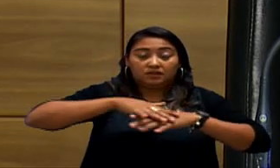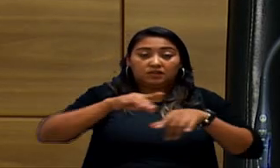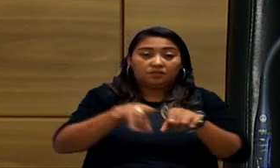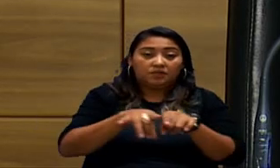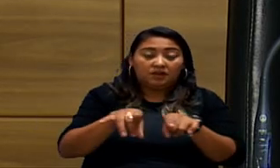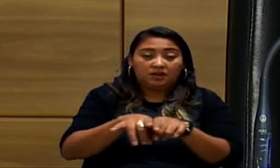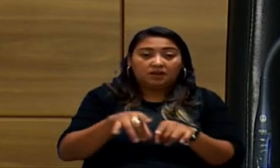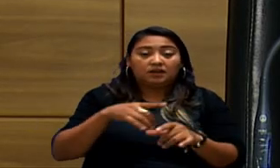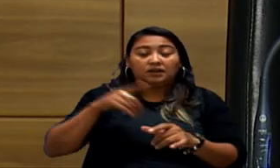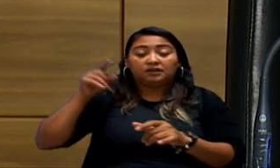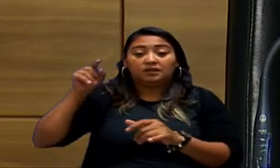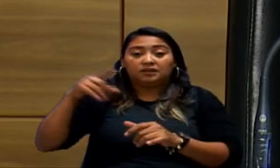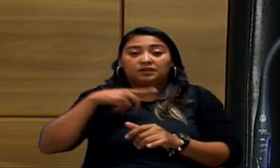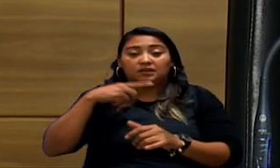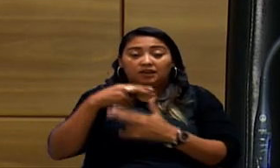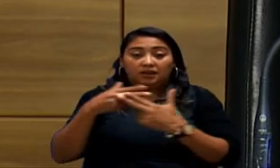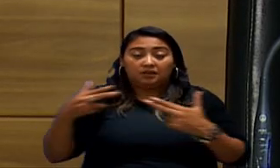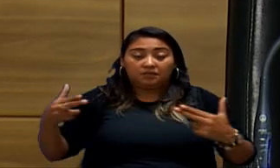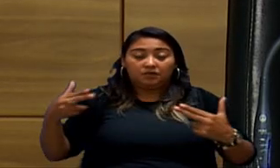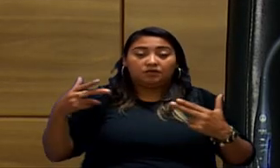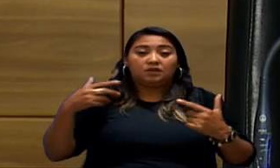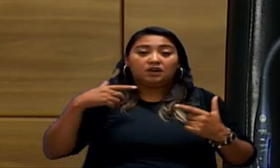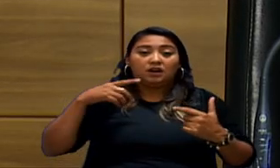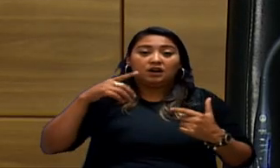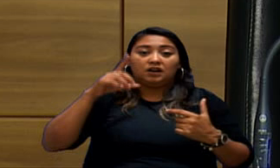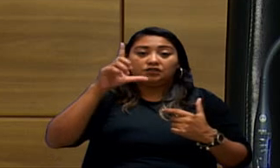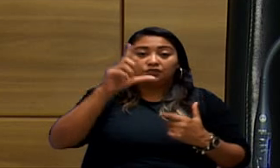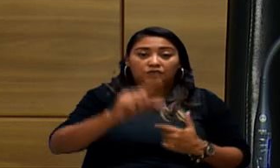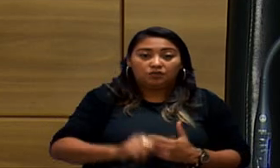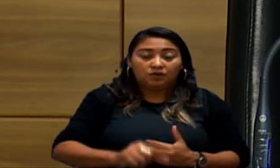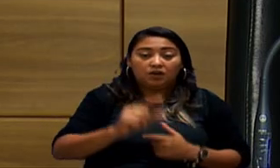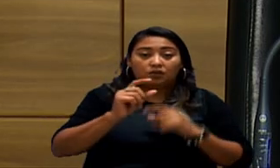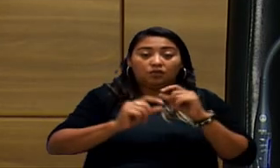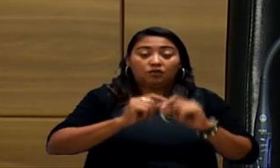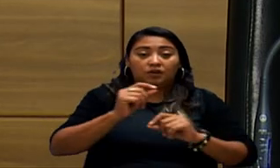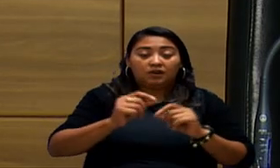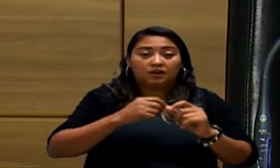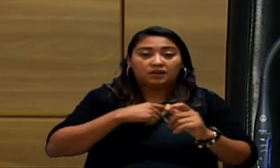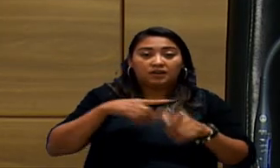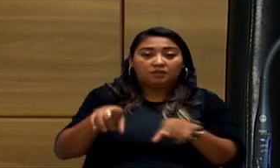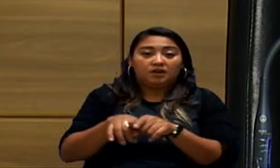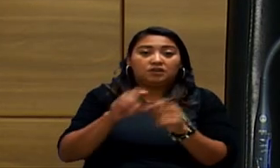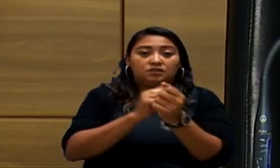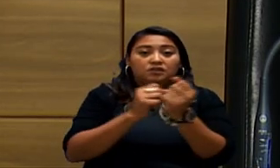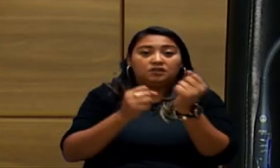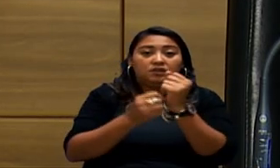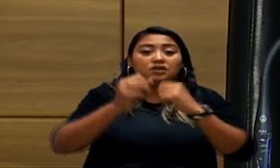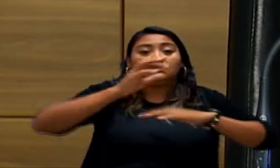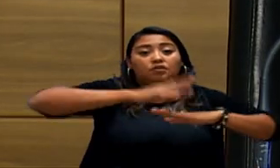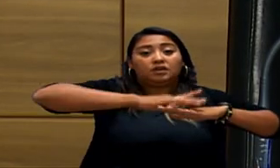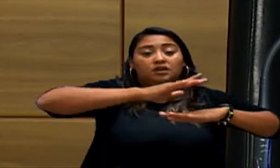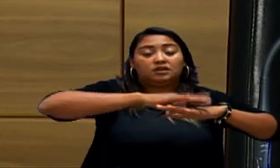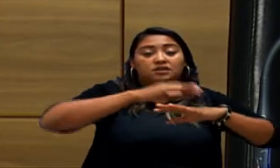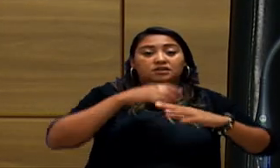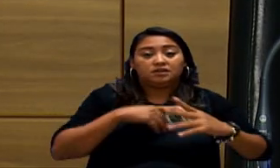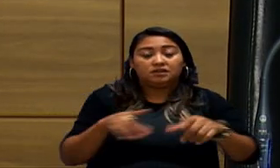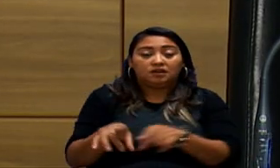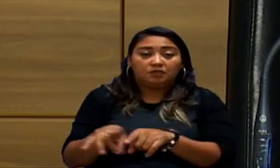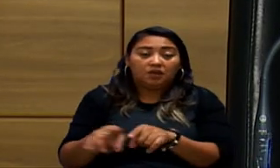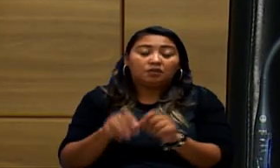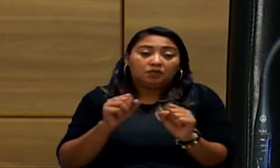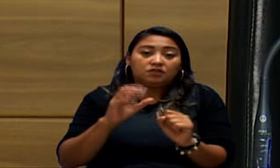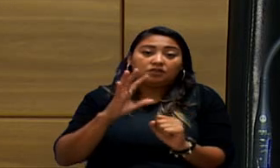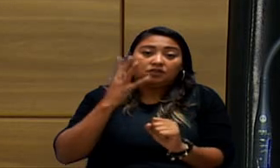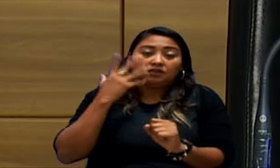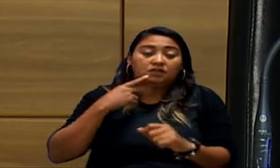síndromes ou transtorno de doença, de forma a diminuir as consequências clínicas e sociais dessas patologias, assim como as consequências